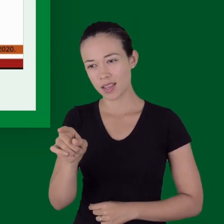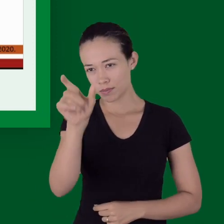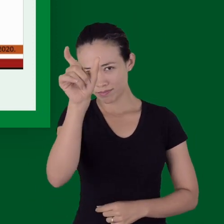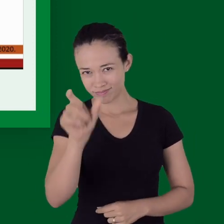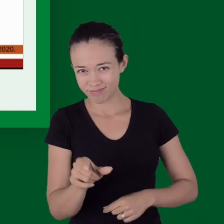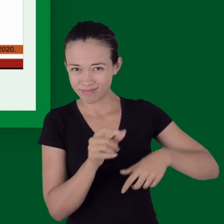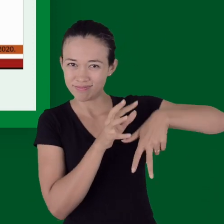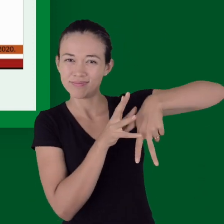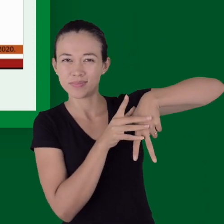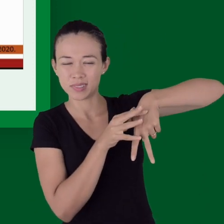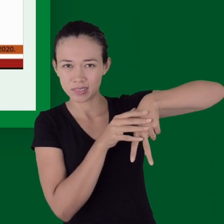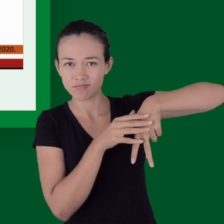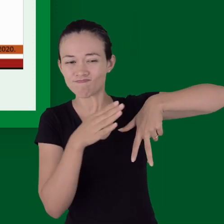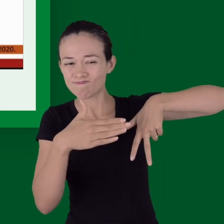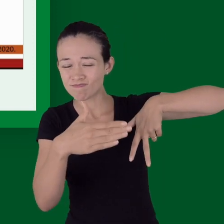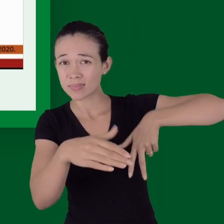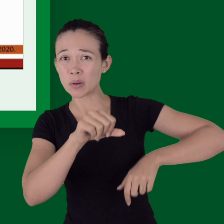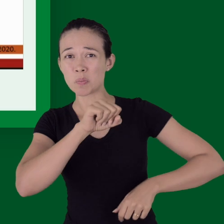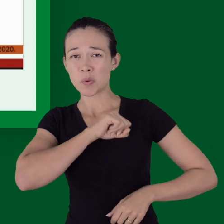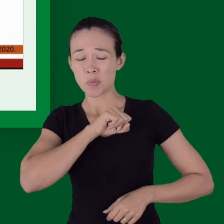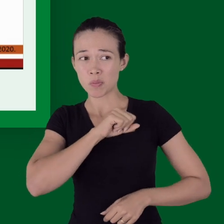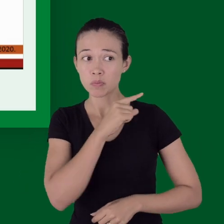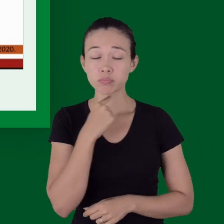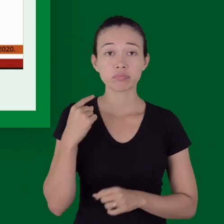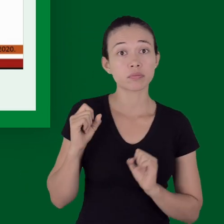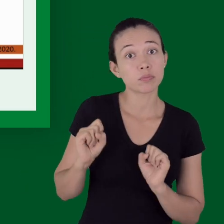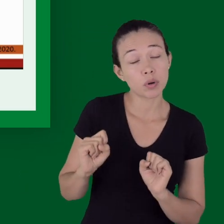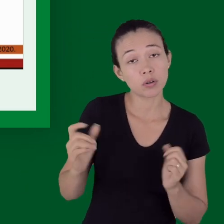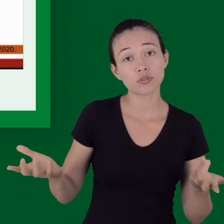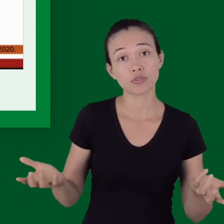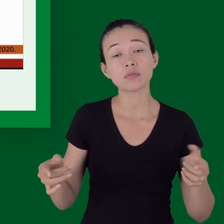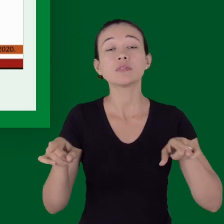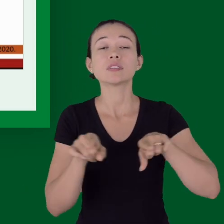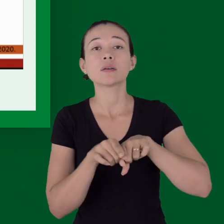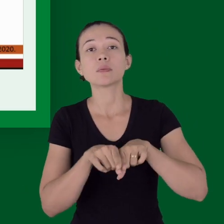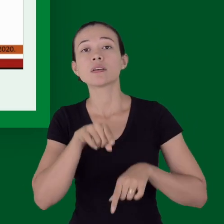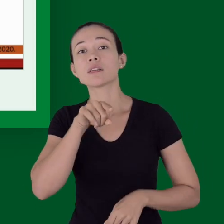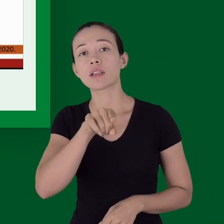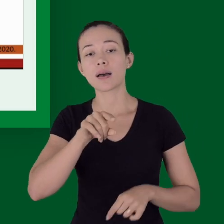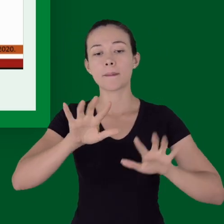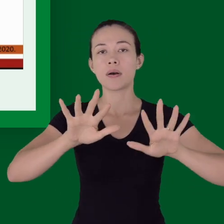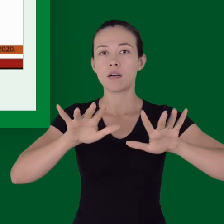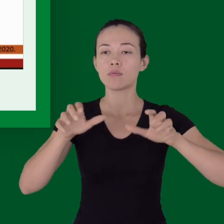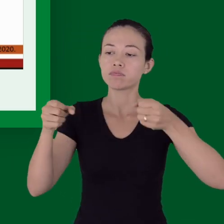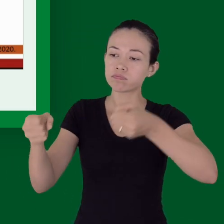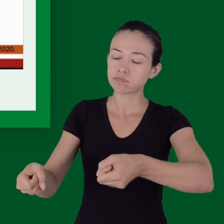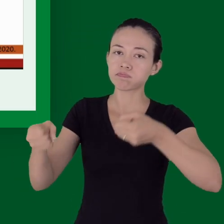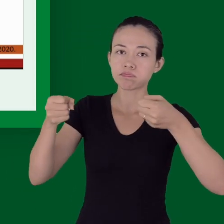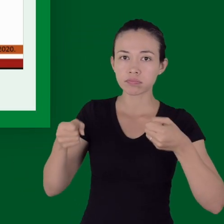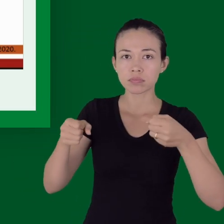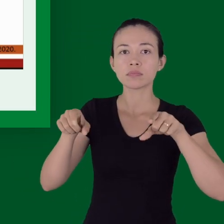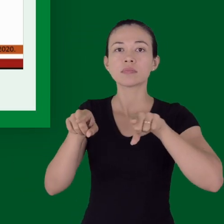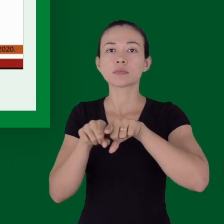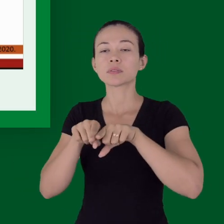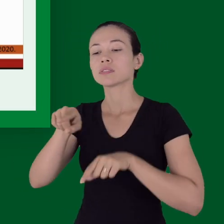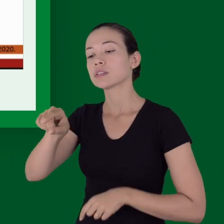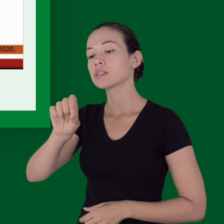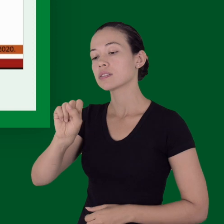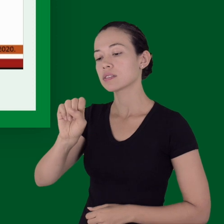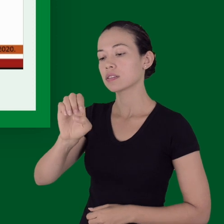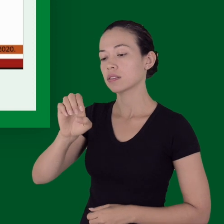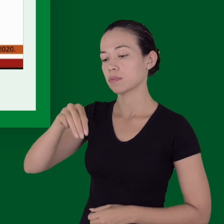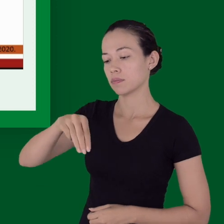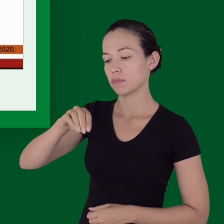têm risco para arritmias malignas, a desfibrilação manual, semiautomática e automática, que é o DEA, que a gente já